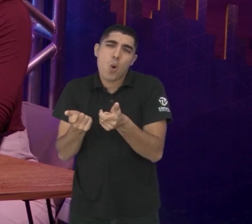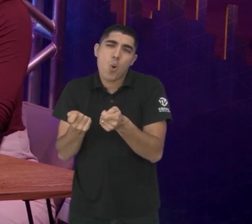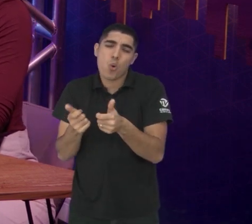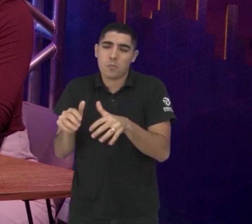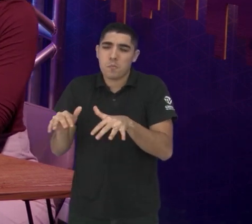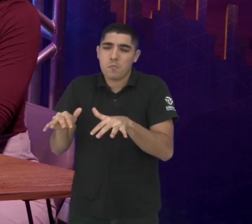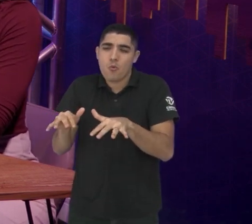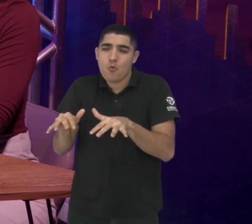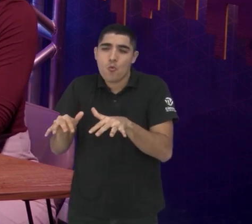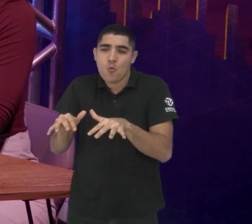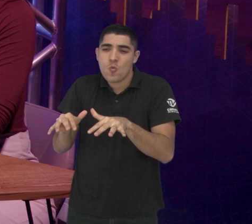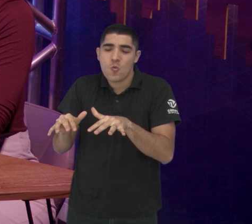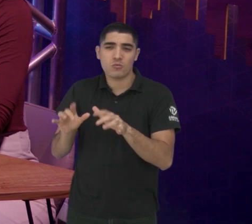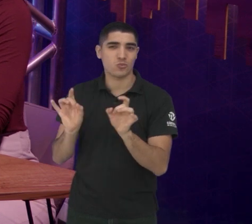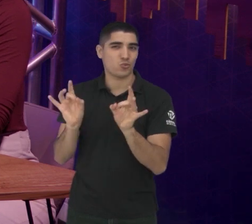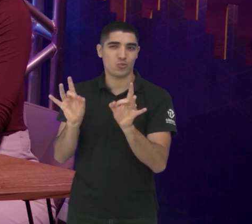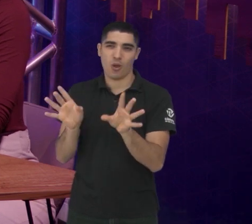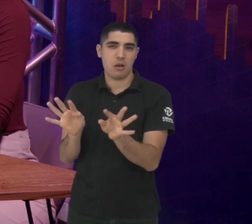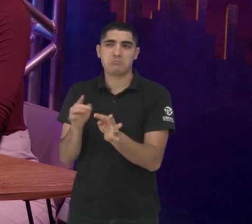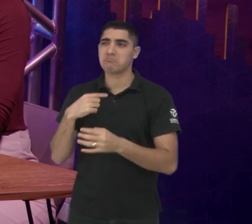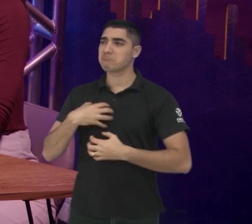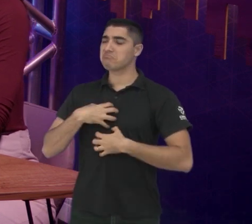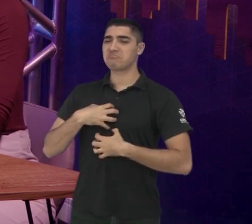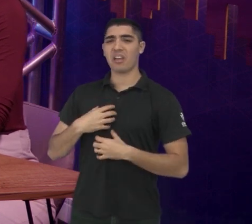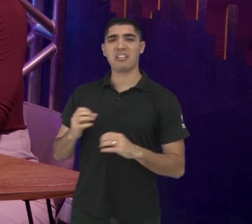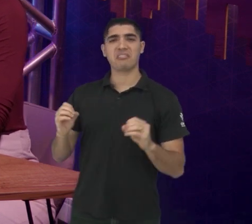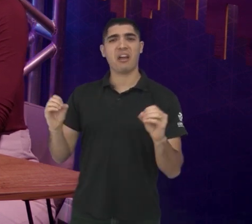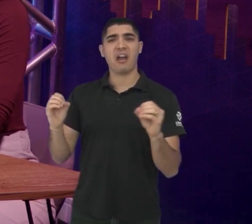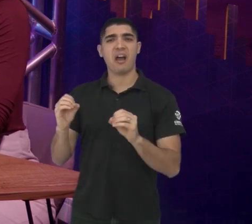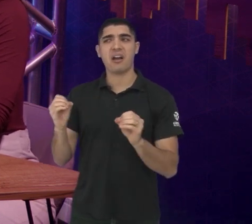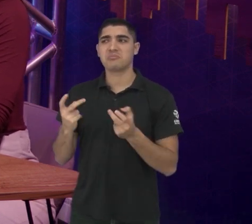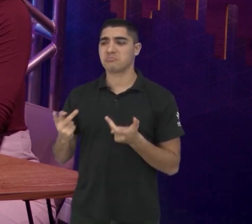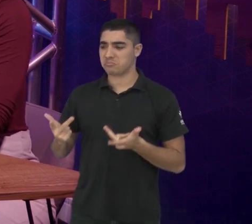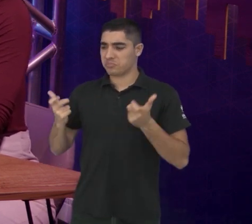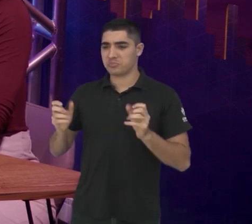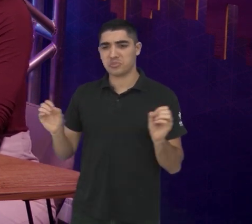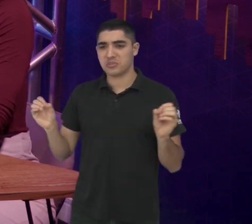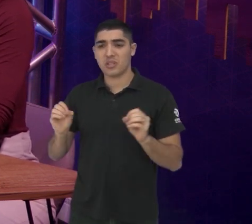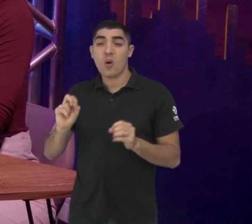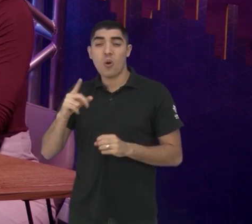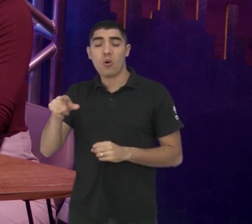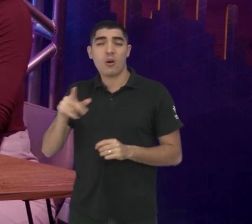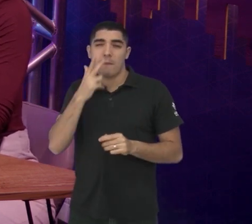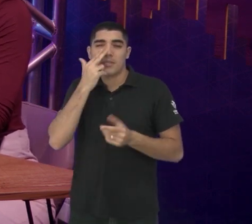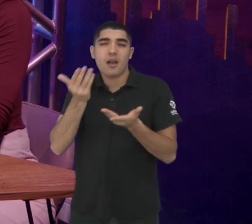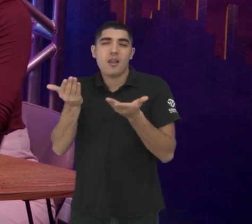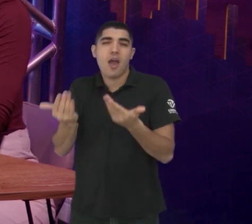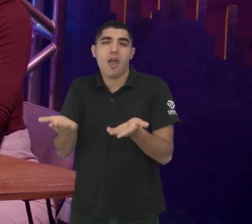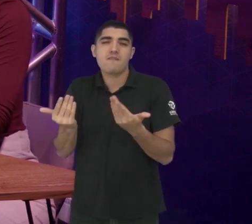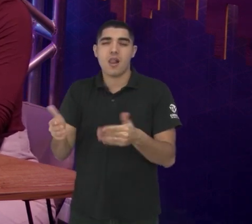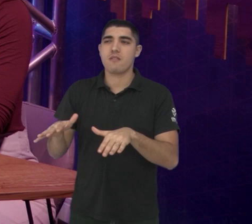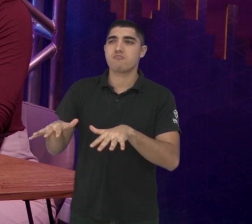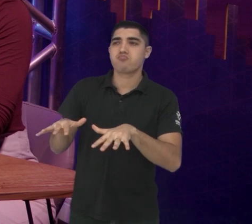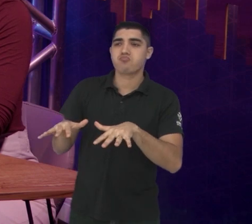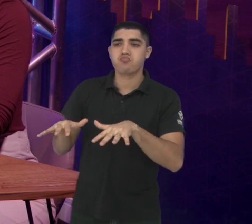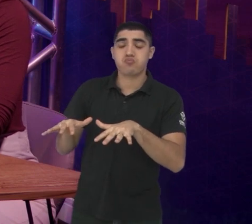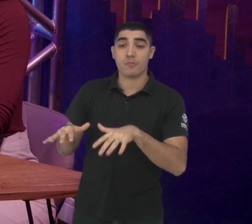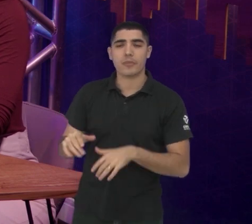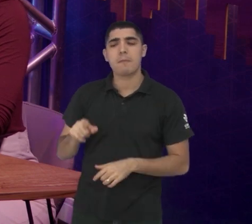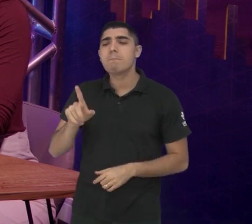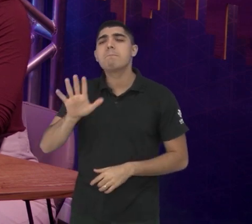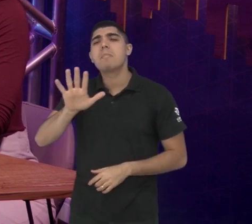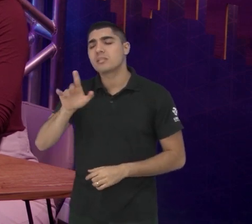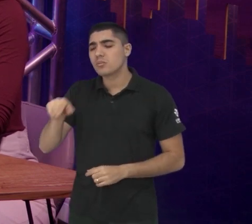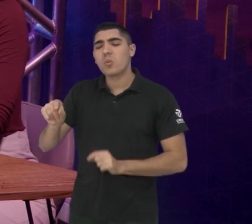de pequeno grau. Então, muitas vezes nem são sentidos, ou são sentidos, mas de uma forma bem mais branda. O